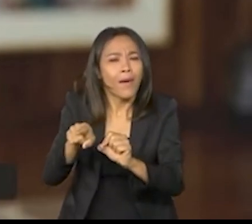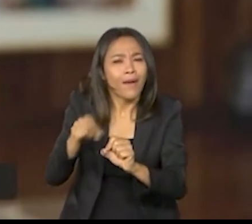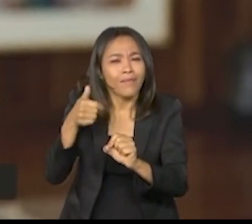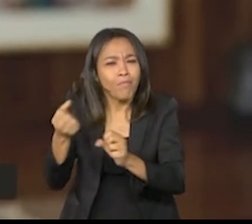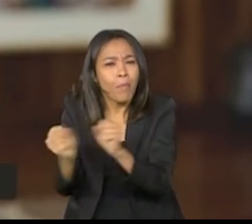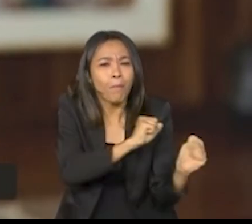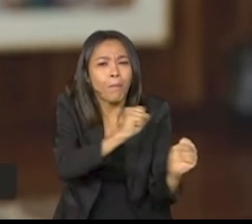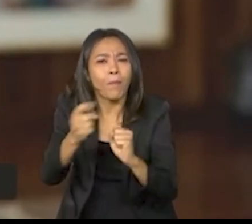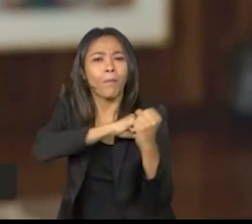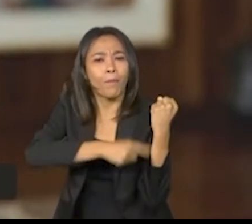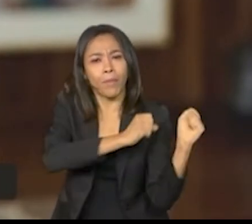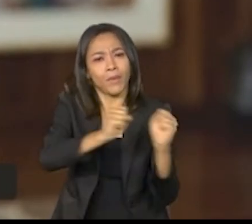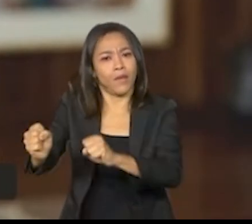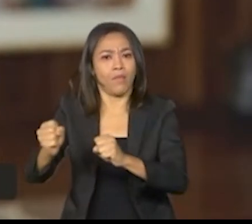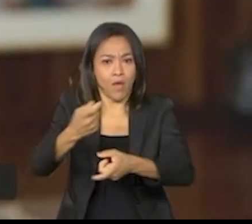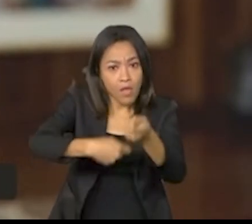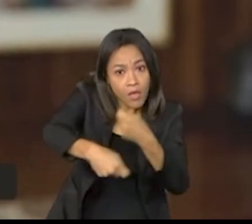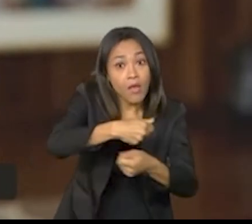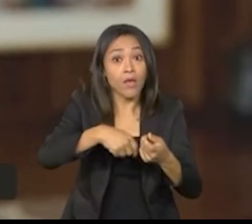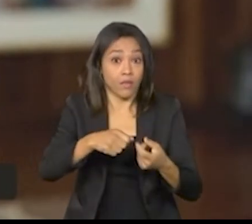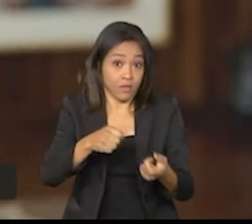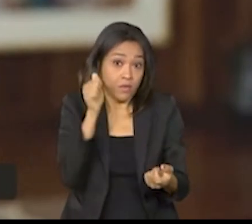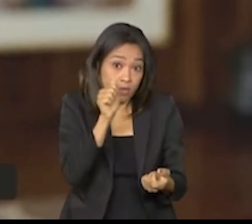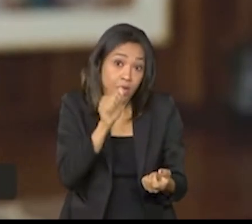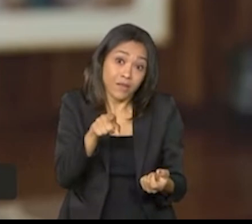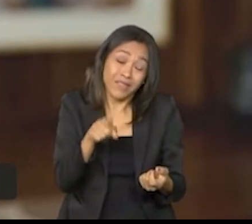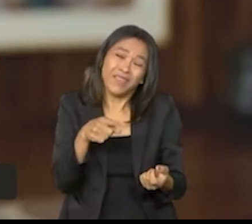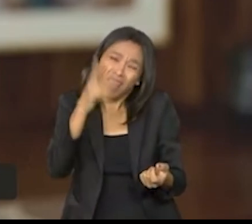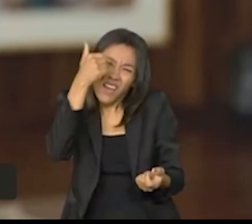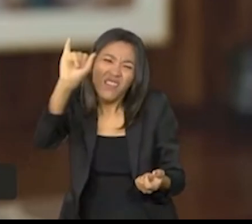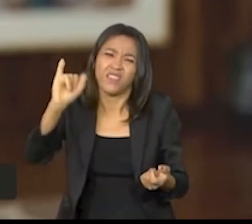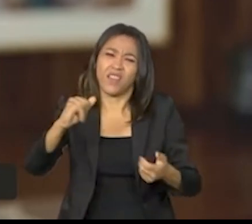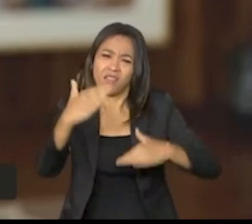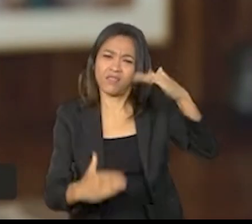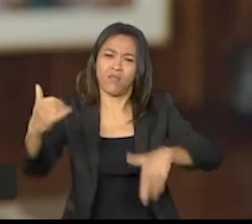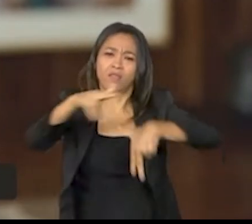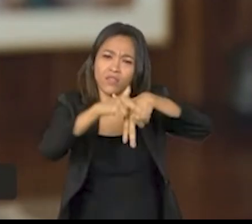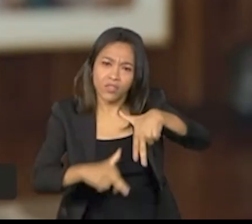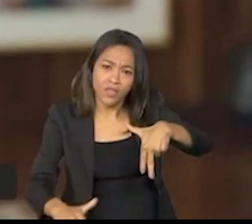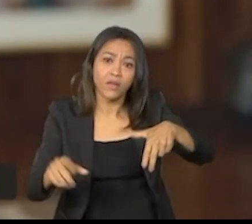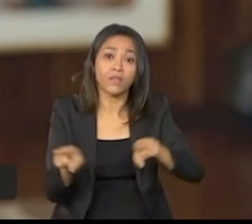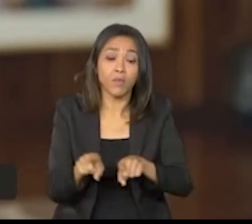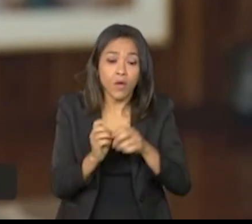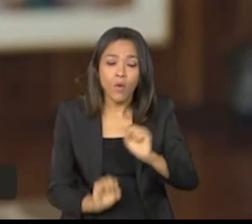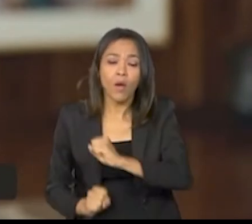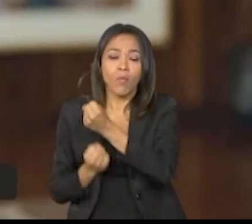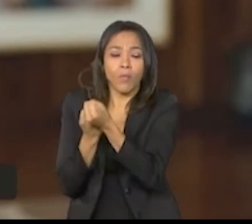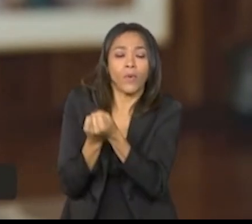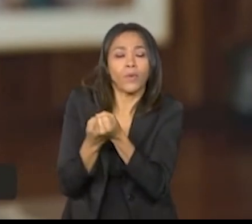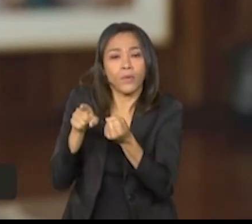feminino e combater as desigualdad de gêneros que persistem por meio do mecanismo de cooperação